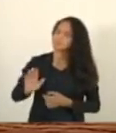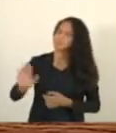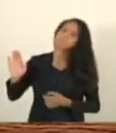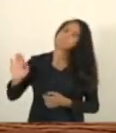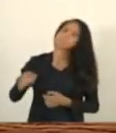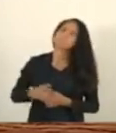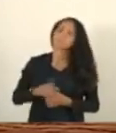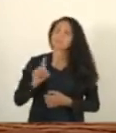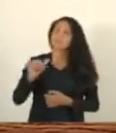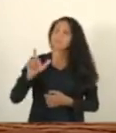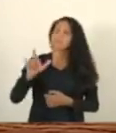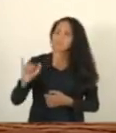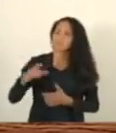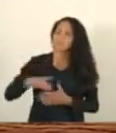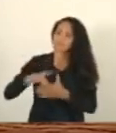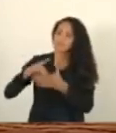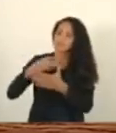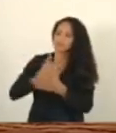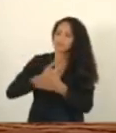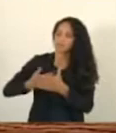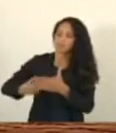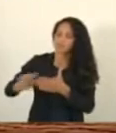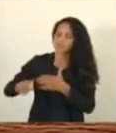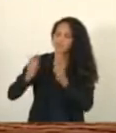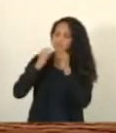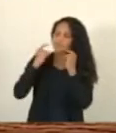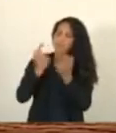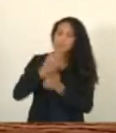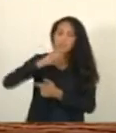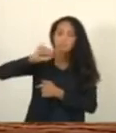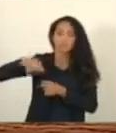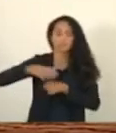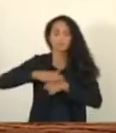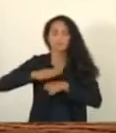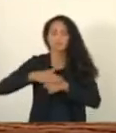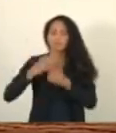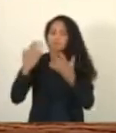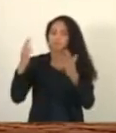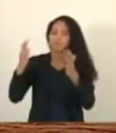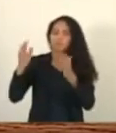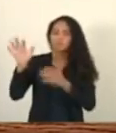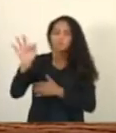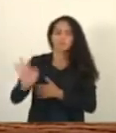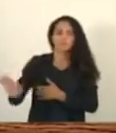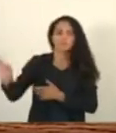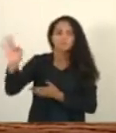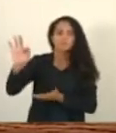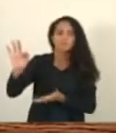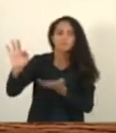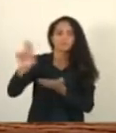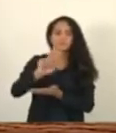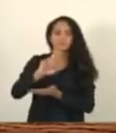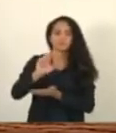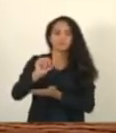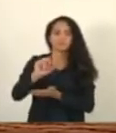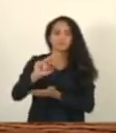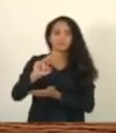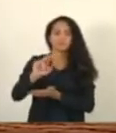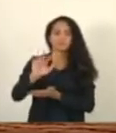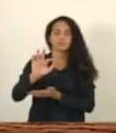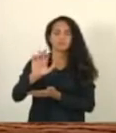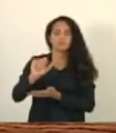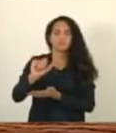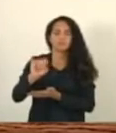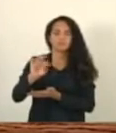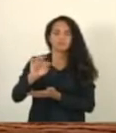Dari Pagung, líder do governo nessa Casa de Leis, aproveito aqui para parabenizar a Faculdade Castelo Branco,